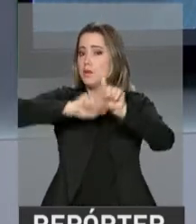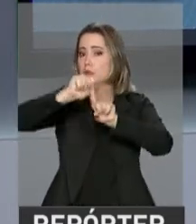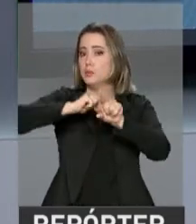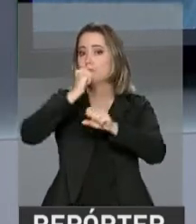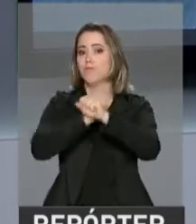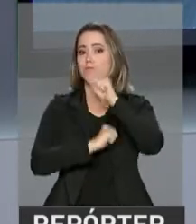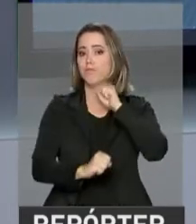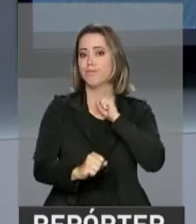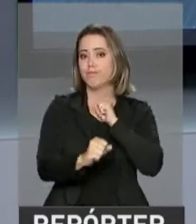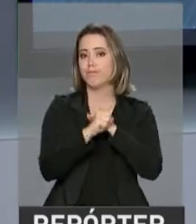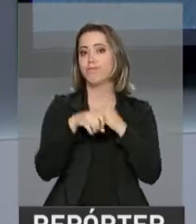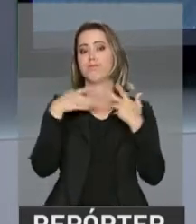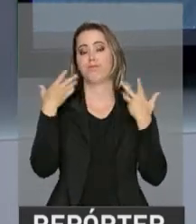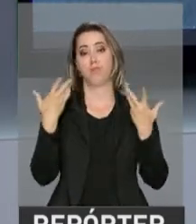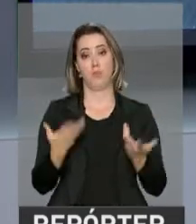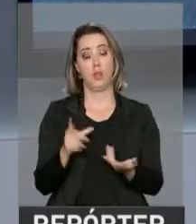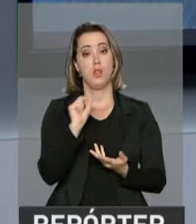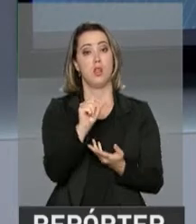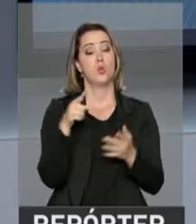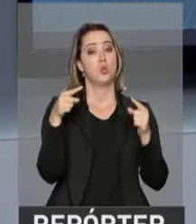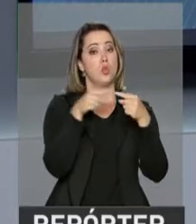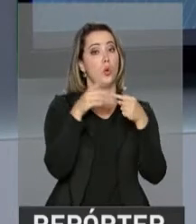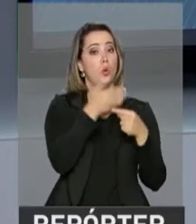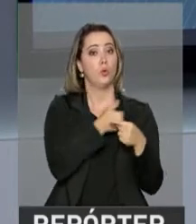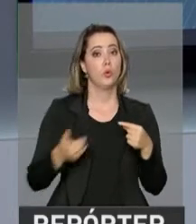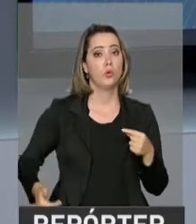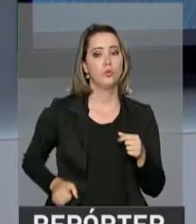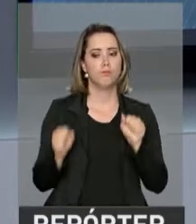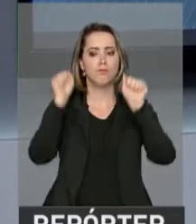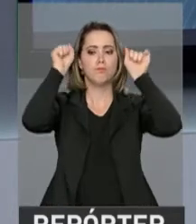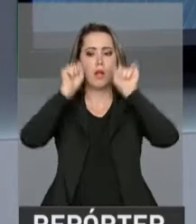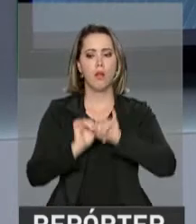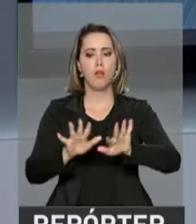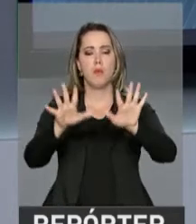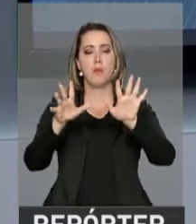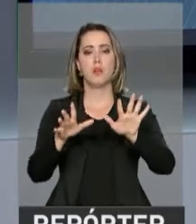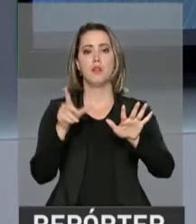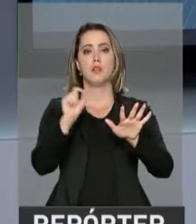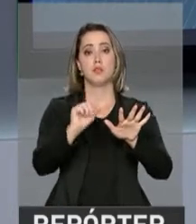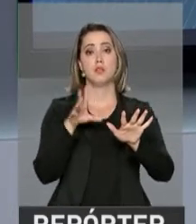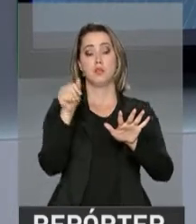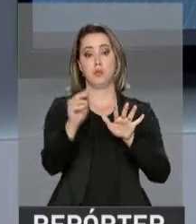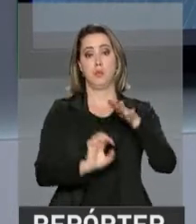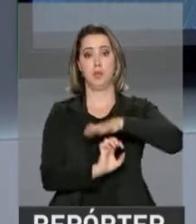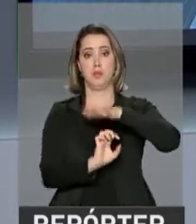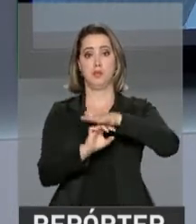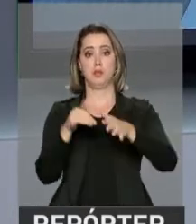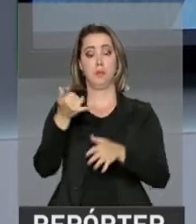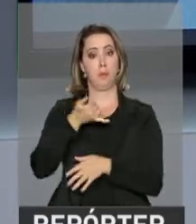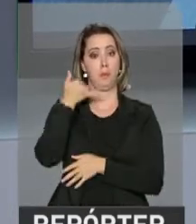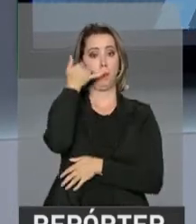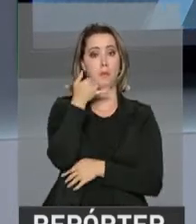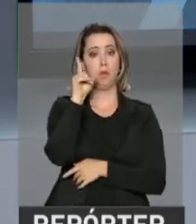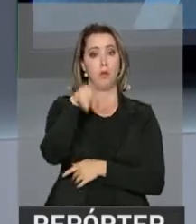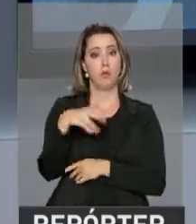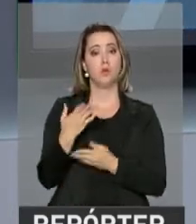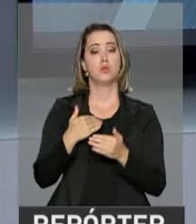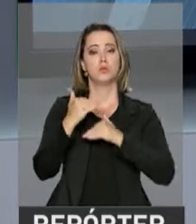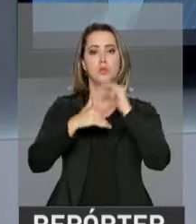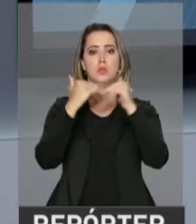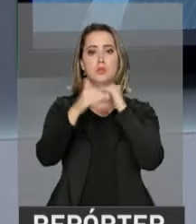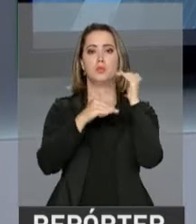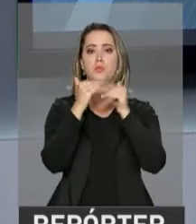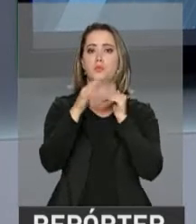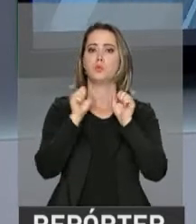de acordo com o governo a ampliação da cobertura pelas operadoras de telefonia celular é um dos fatores que levaram ao crescimento